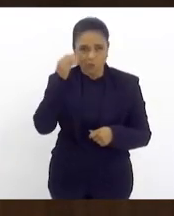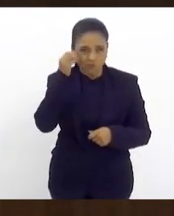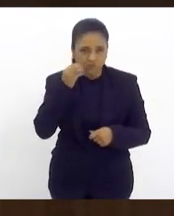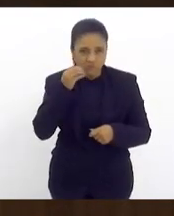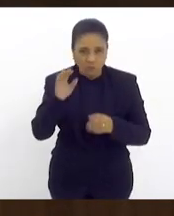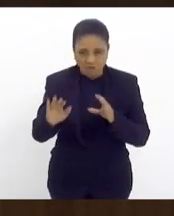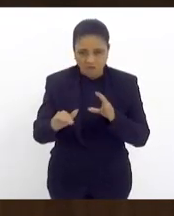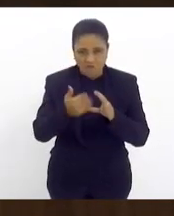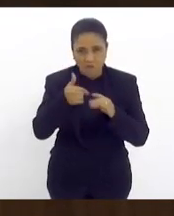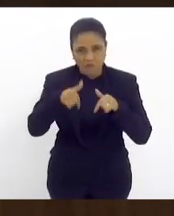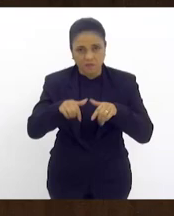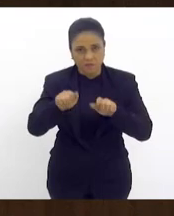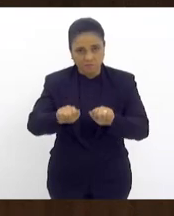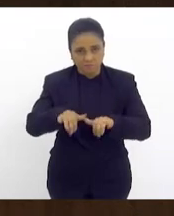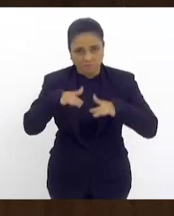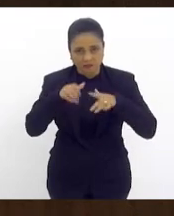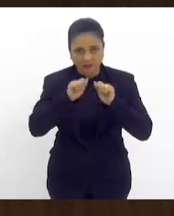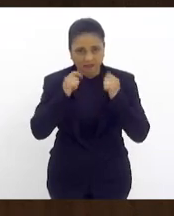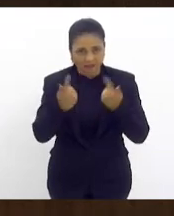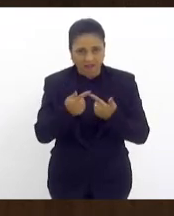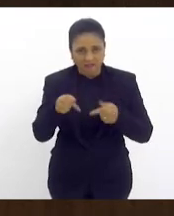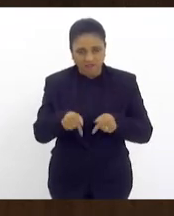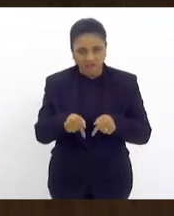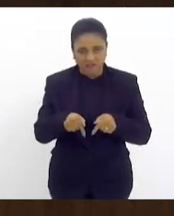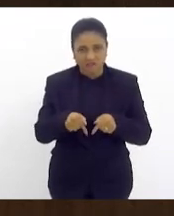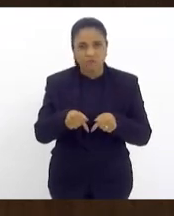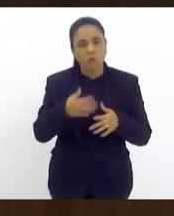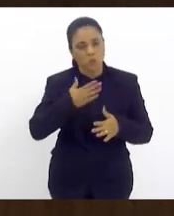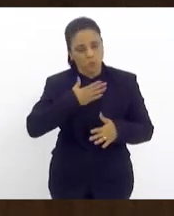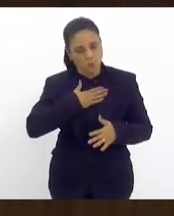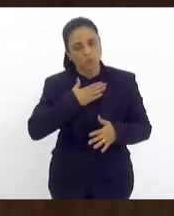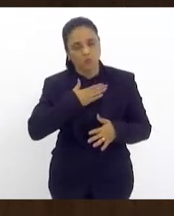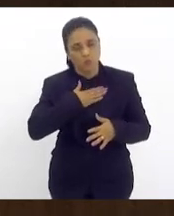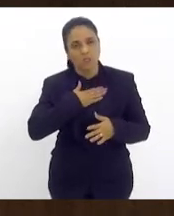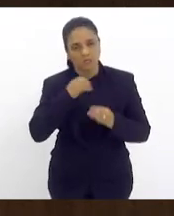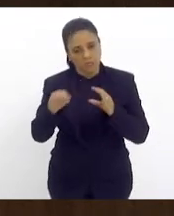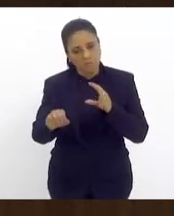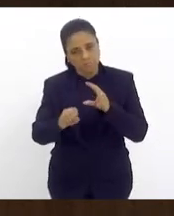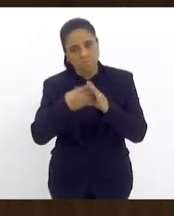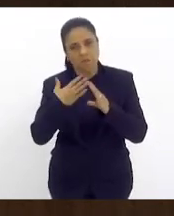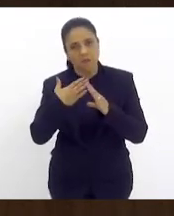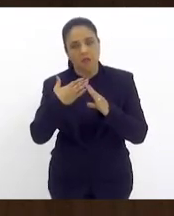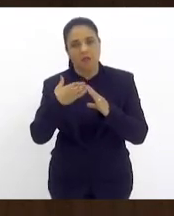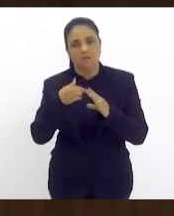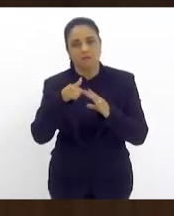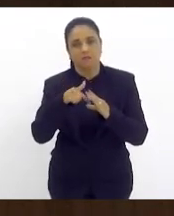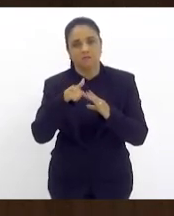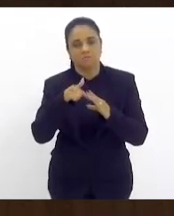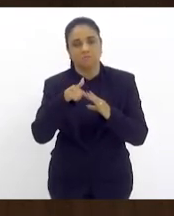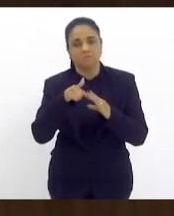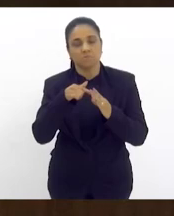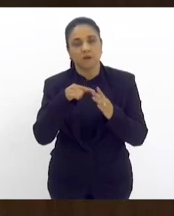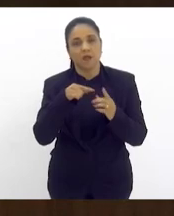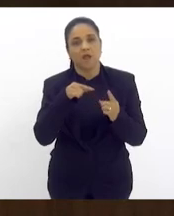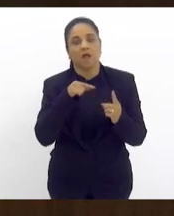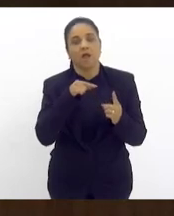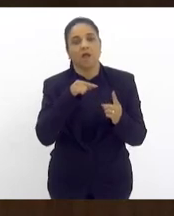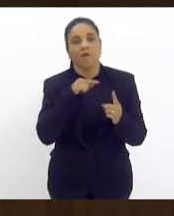gostaria muito que enviasse para que essa indicação Legislativa